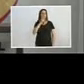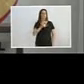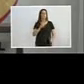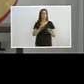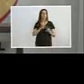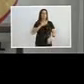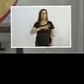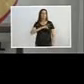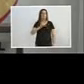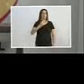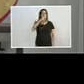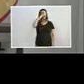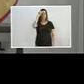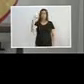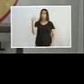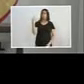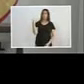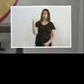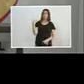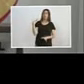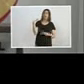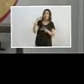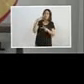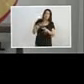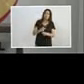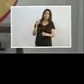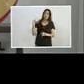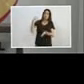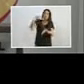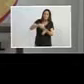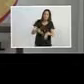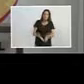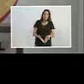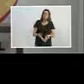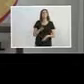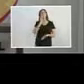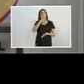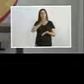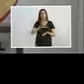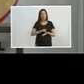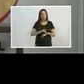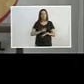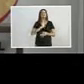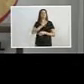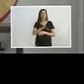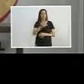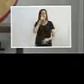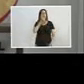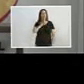salário de vice-prefeito Até agora, não chega nem a metade do que ele declarou ter pago pelo sítio.